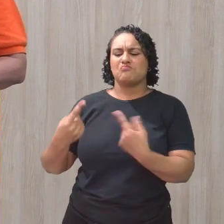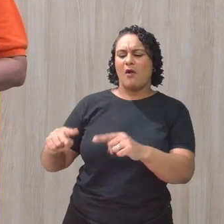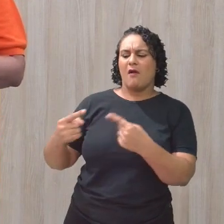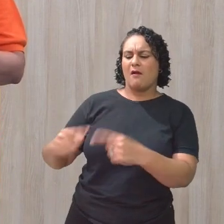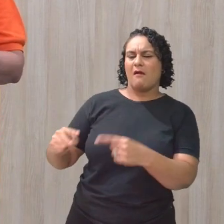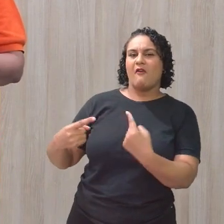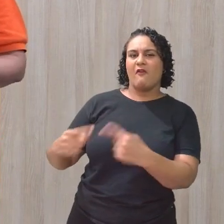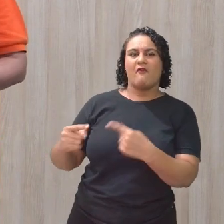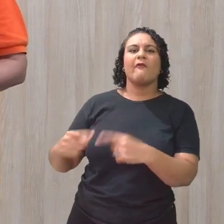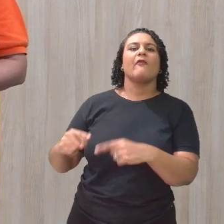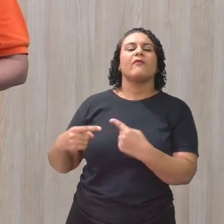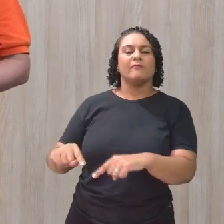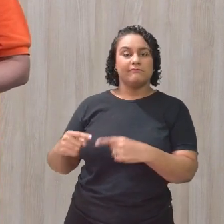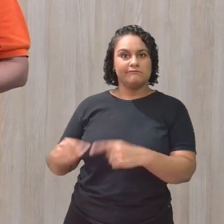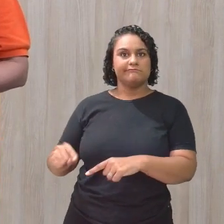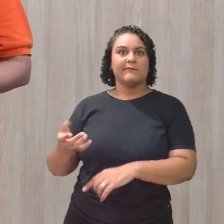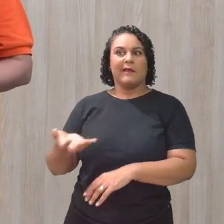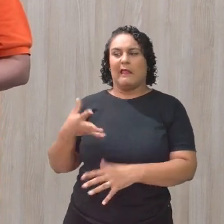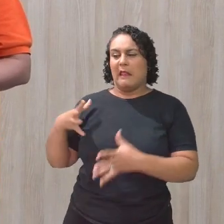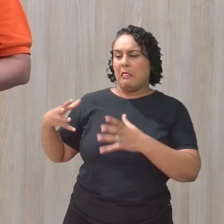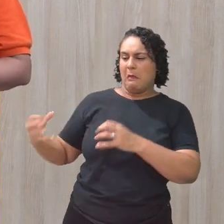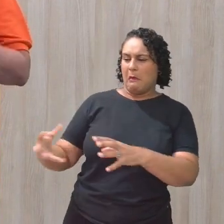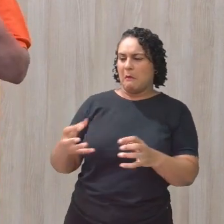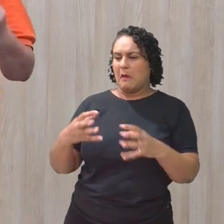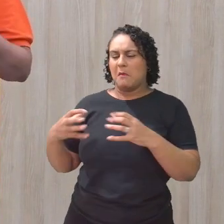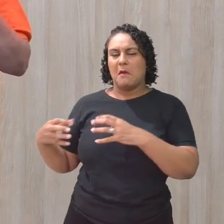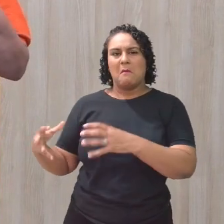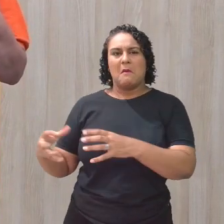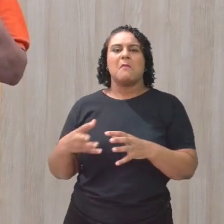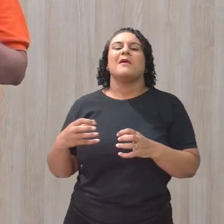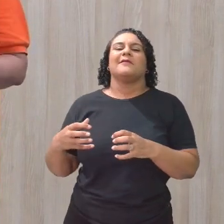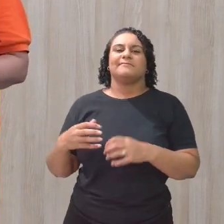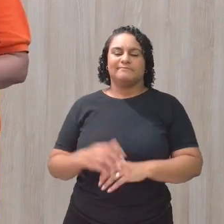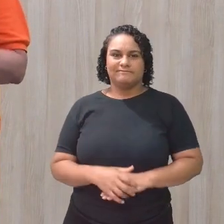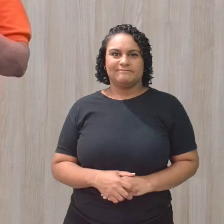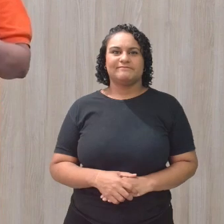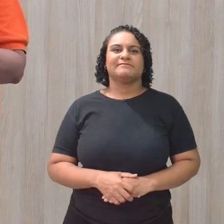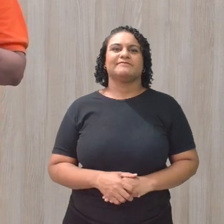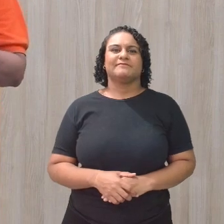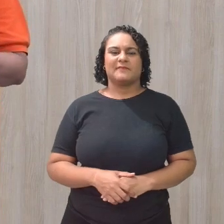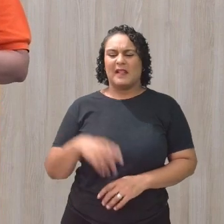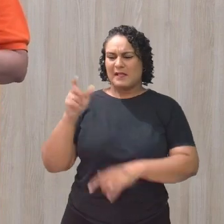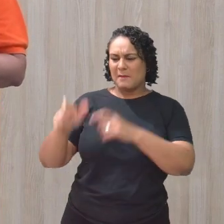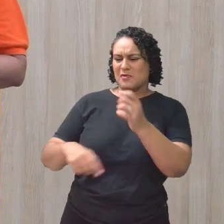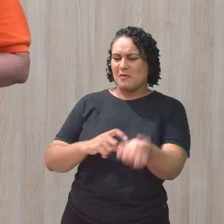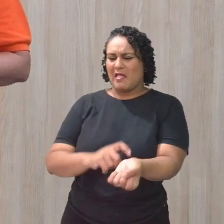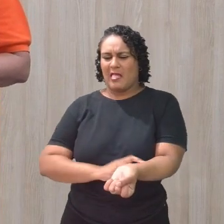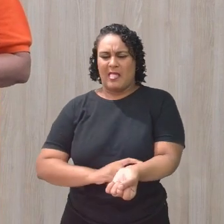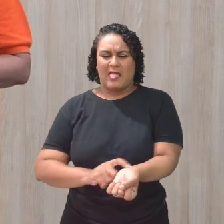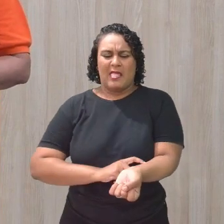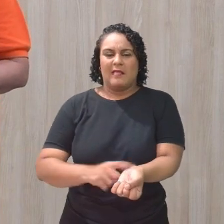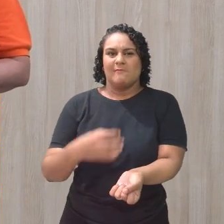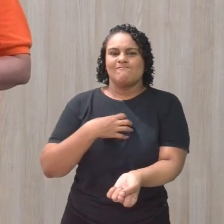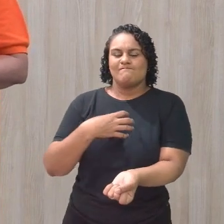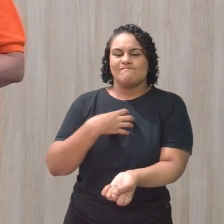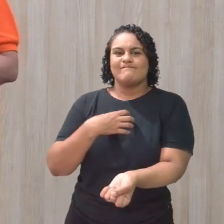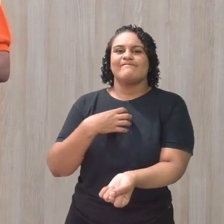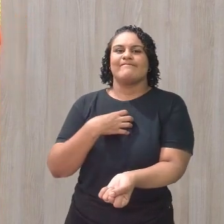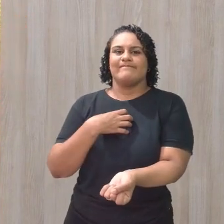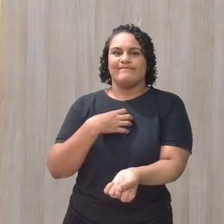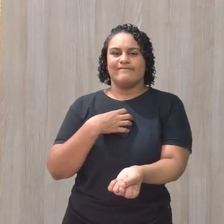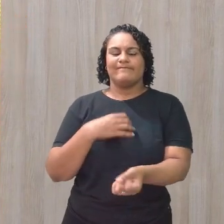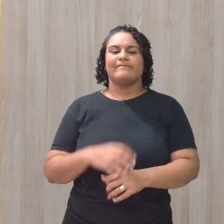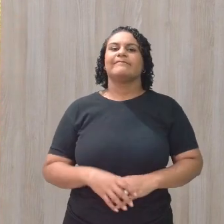Provocando, querendo gerar mais situações, deixar, não é? Os nervos à flor da pele.